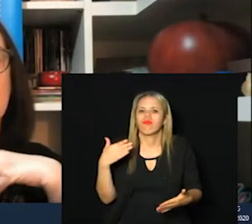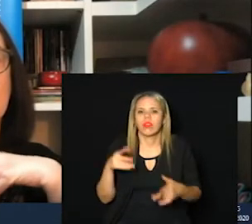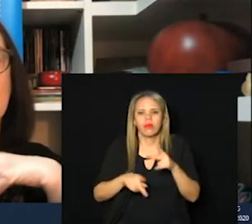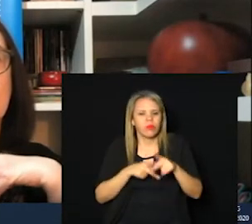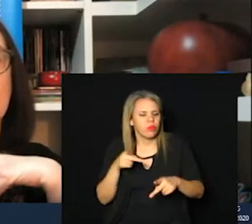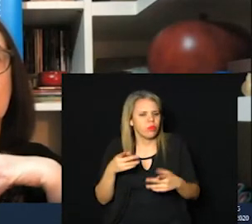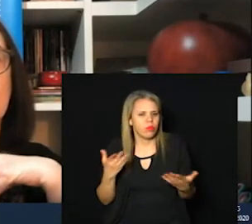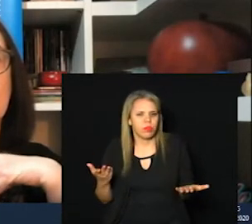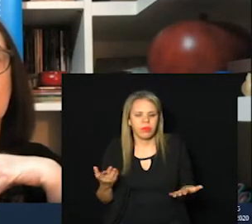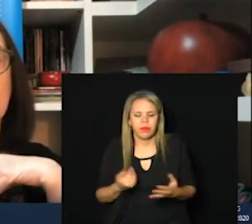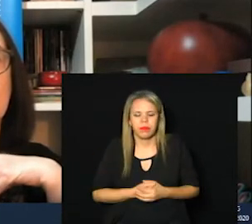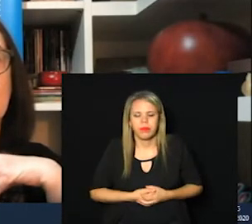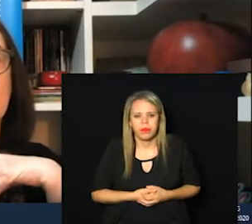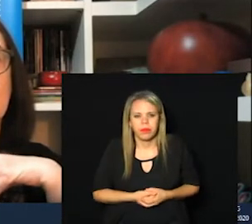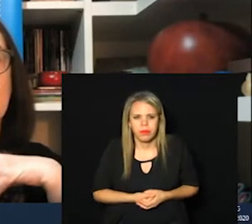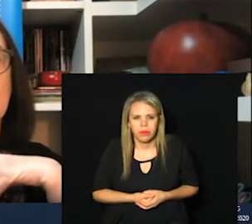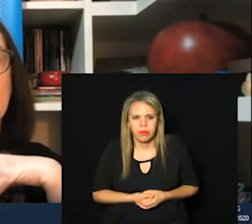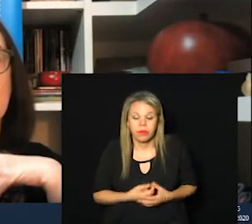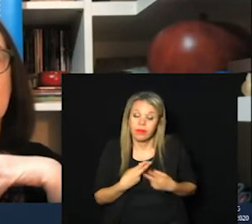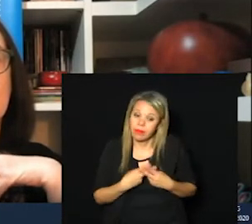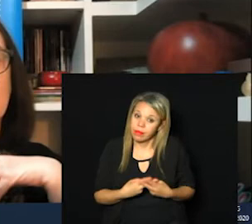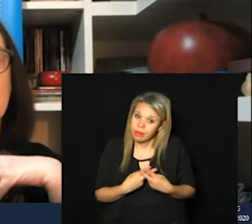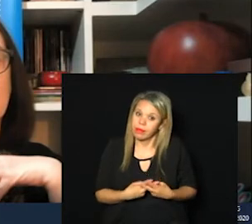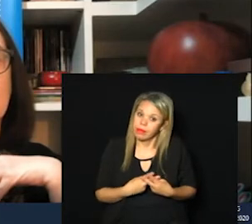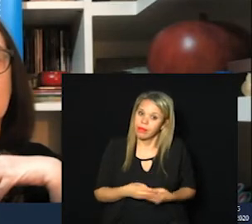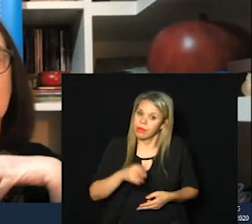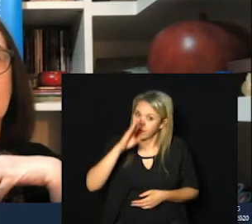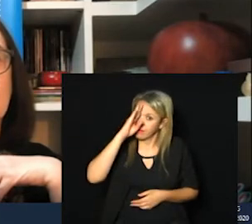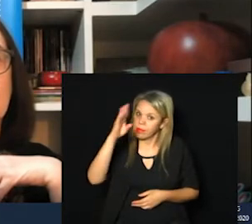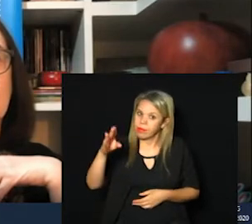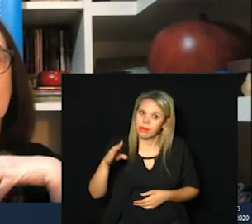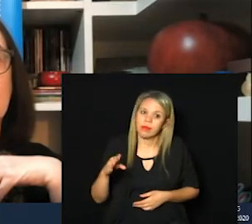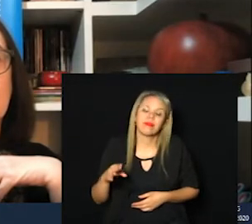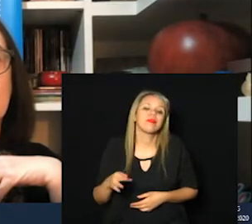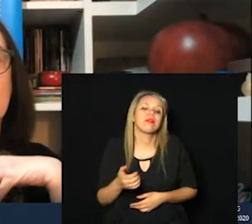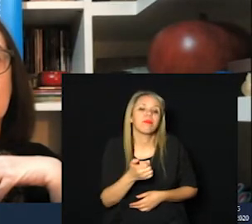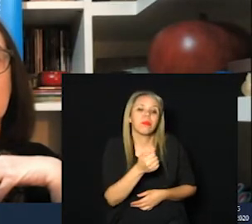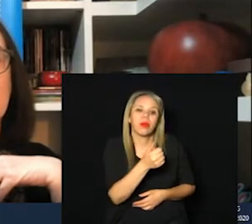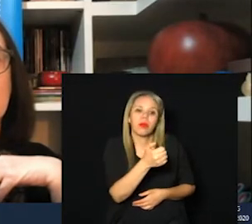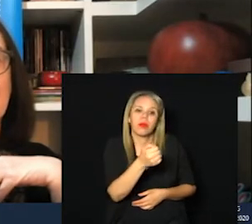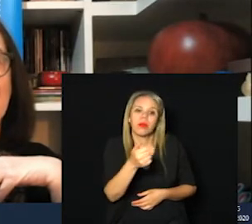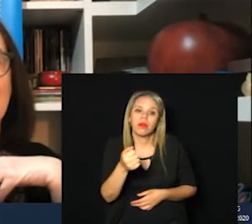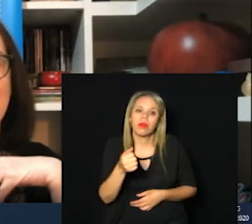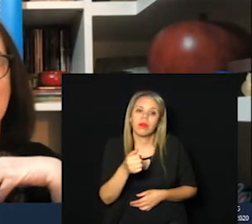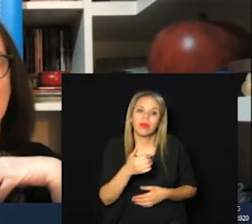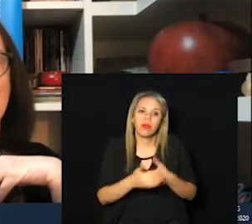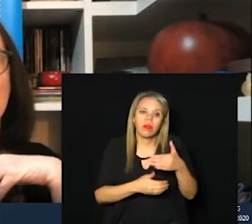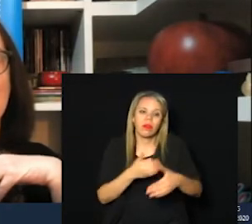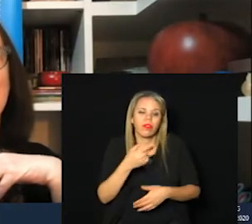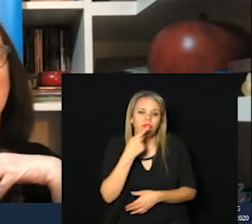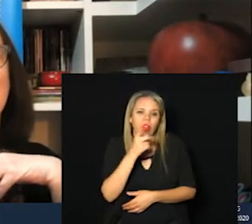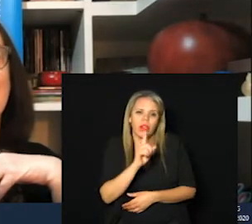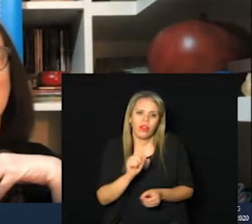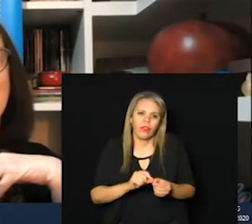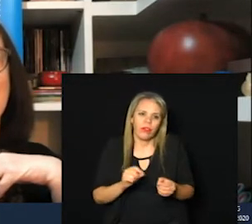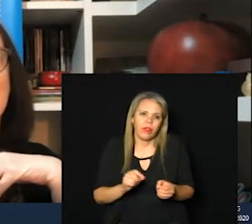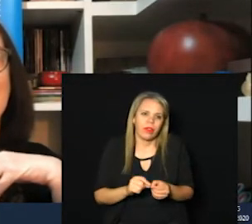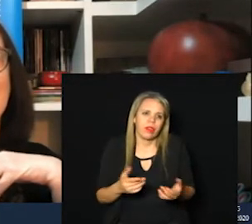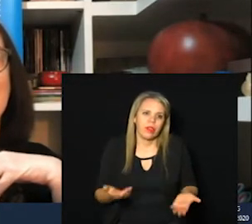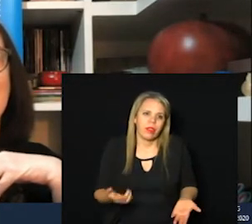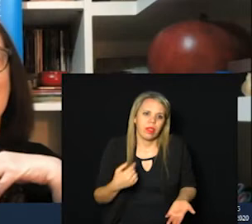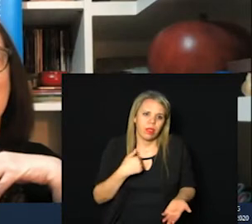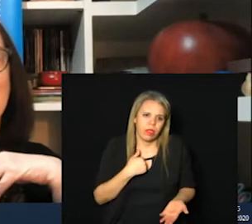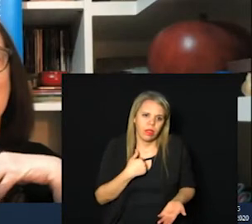pessoas. Então, a paciência é fundamental. Aos poucos a gente passou a dizer, não só eu não fiz, mas